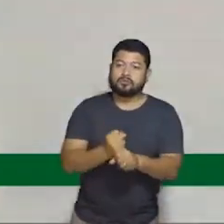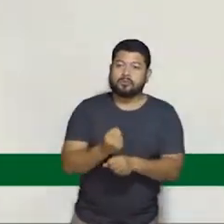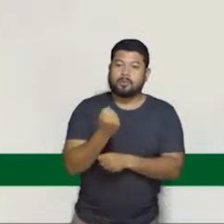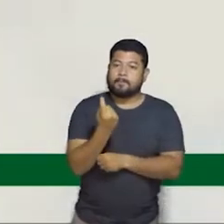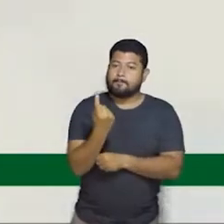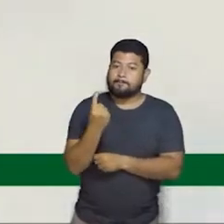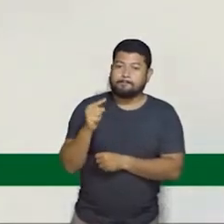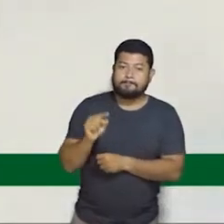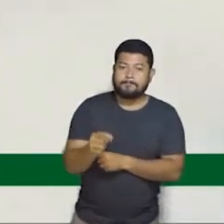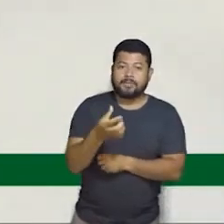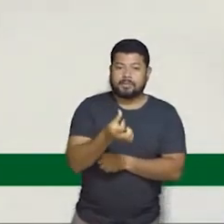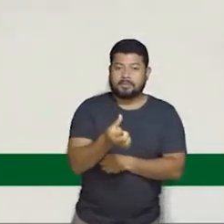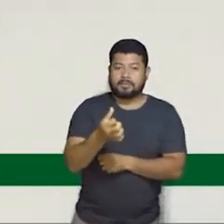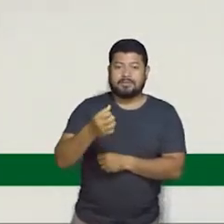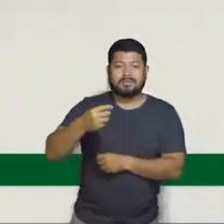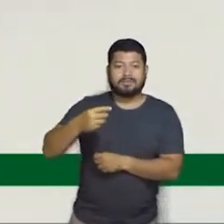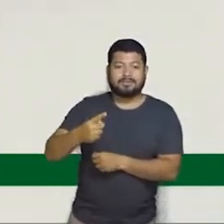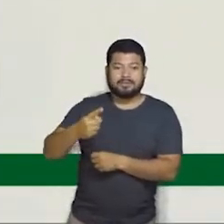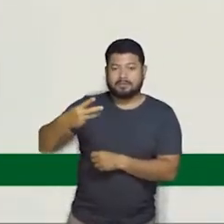laçadores,